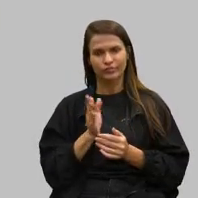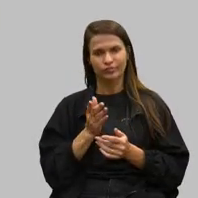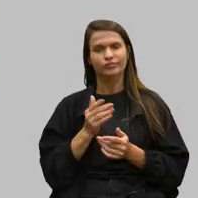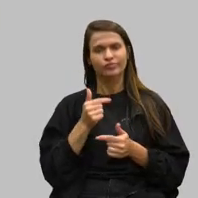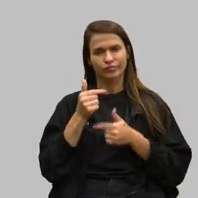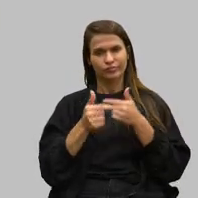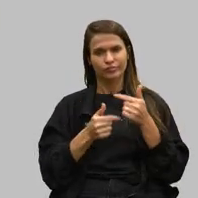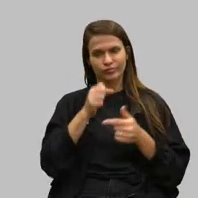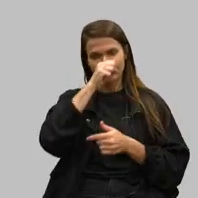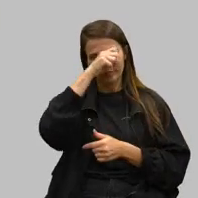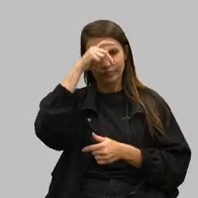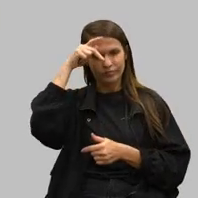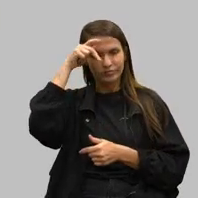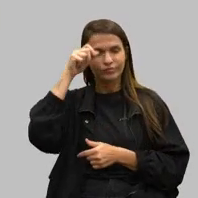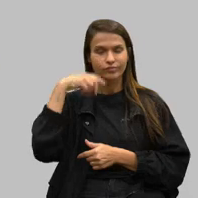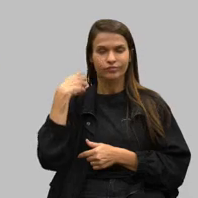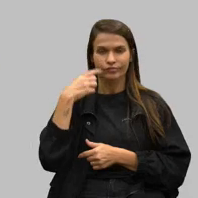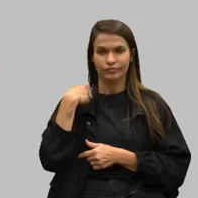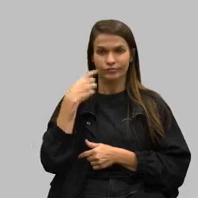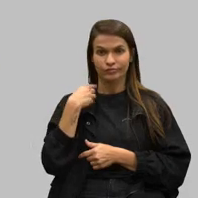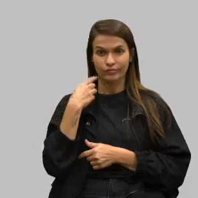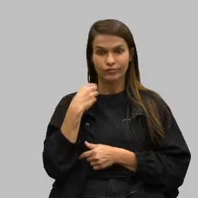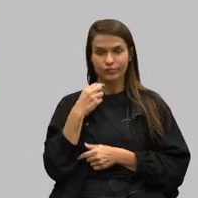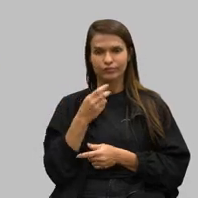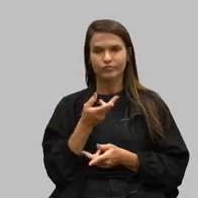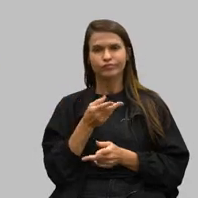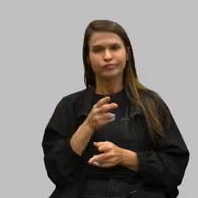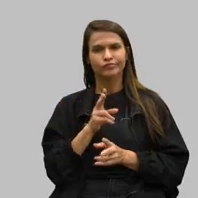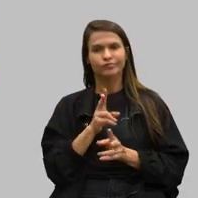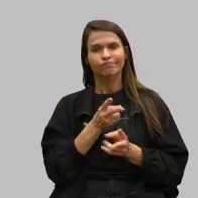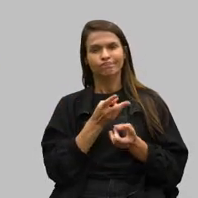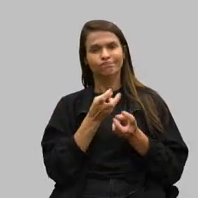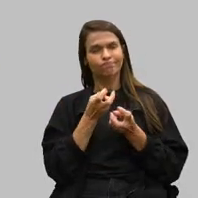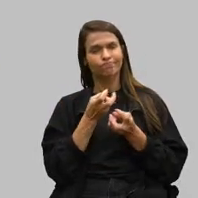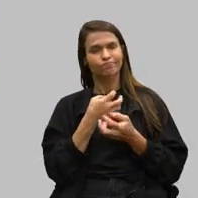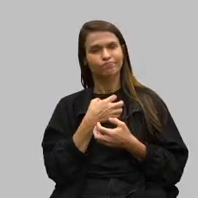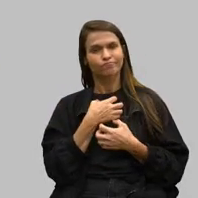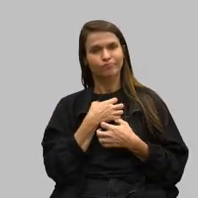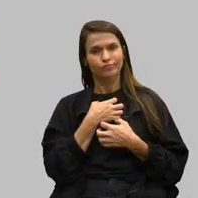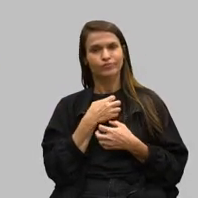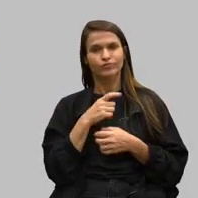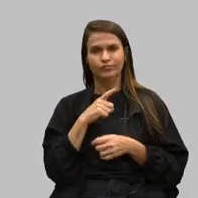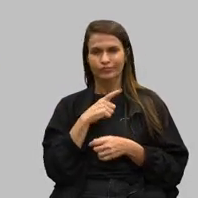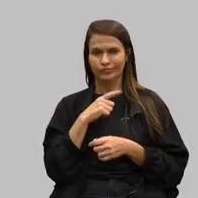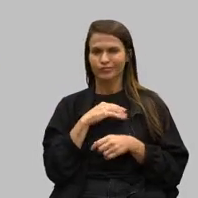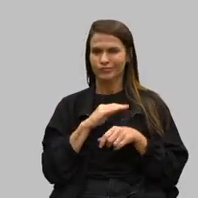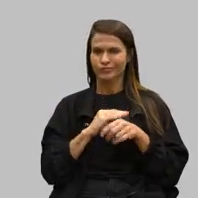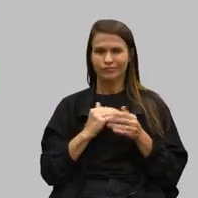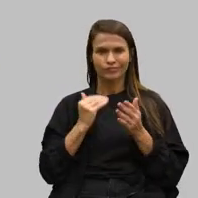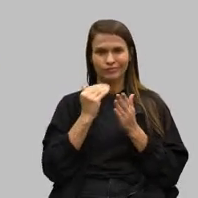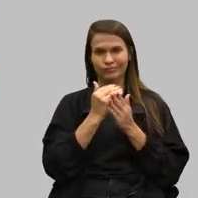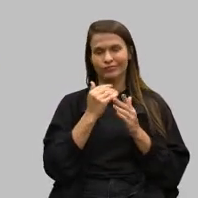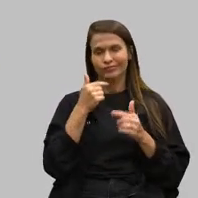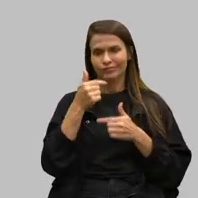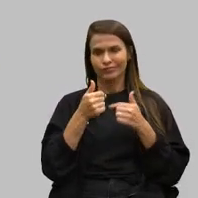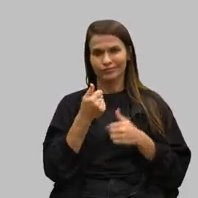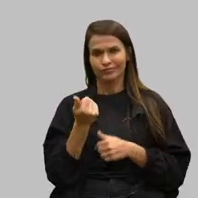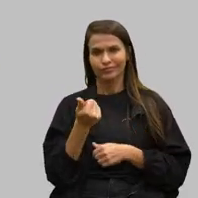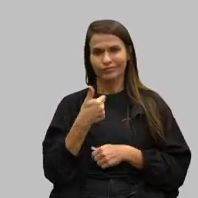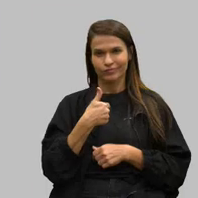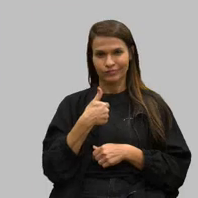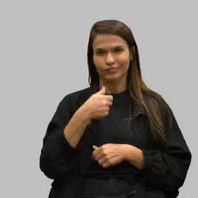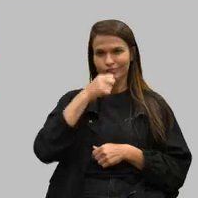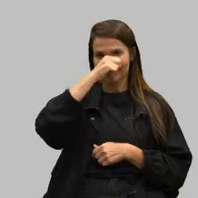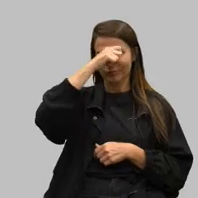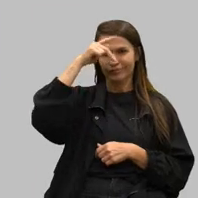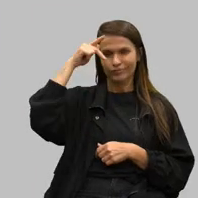prefeito, deputado, não é, Arv? a gente nunca viu, não, você tem mais mandato que eu, de deputado, de prefeito, eu tenho mais que